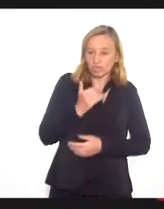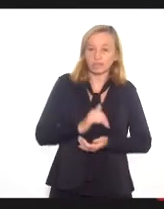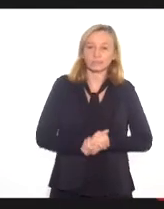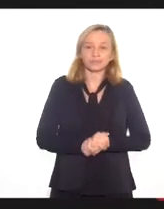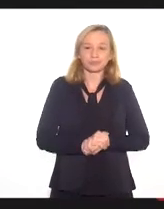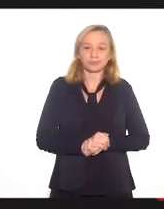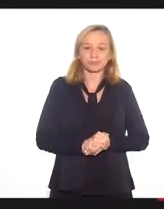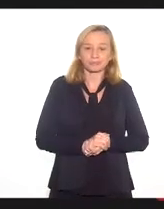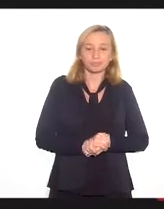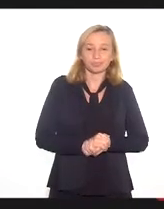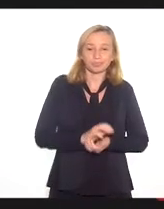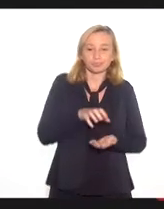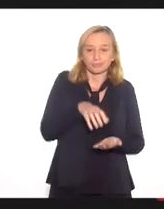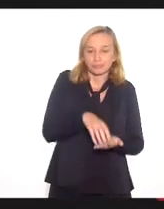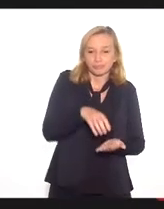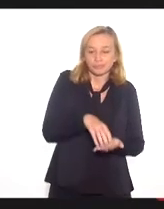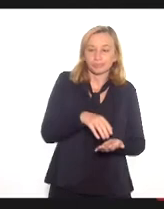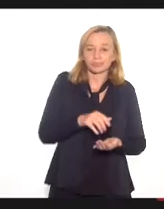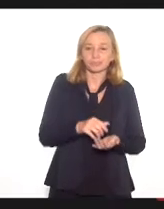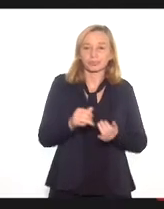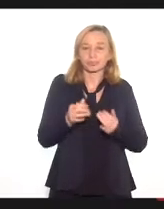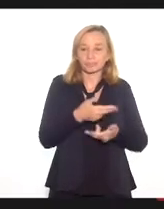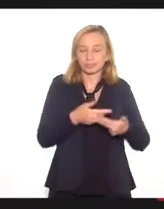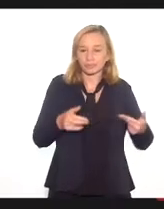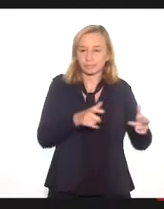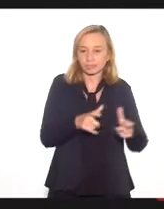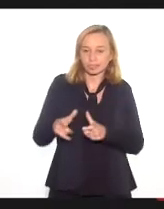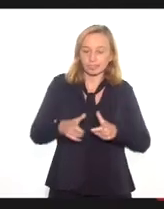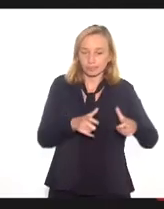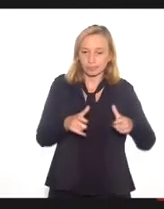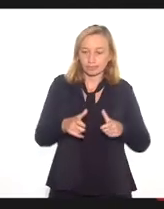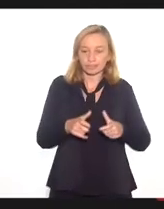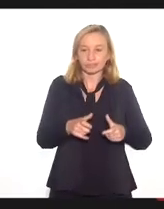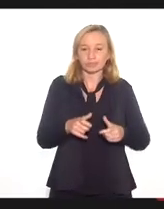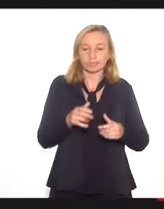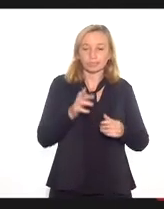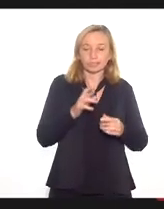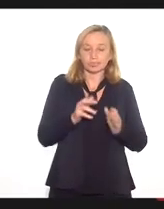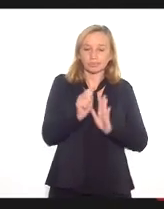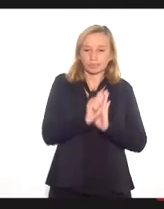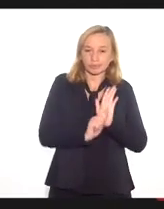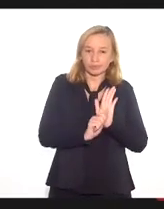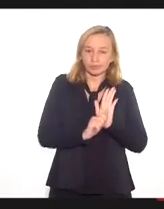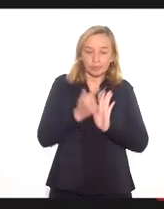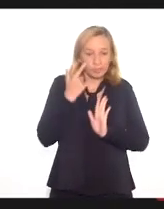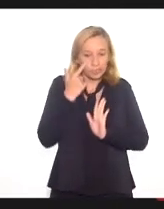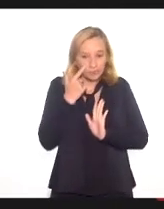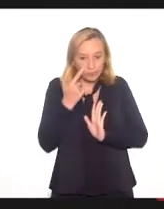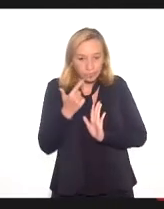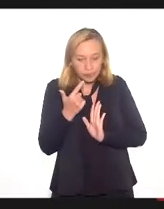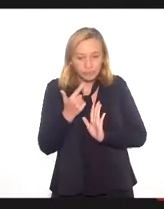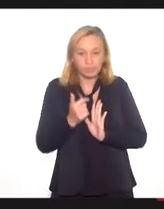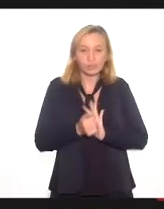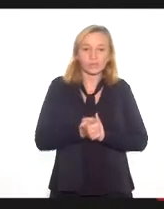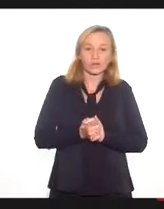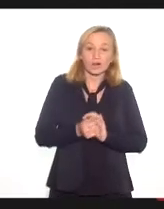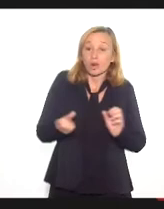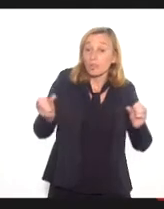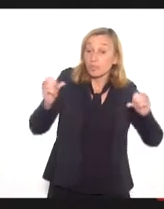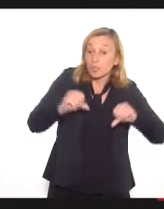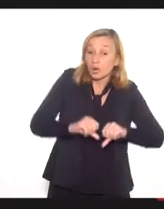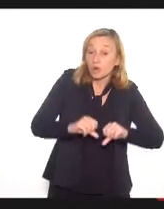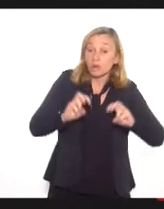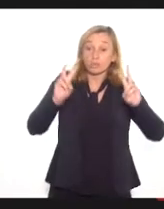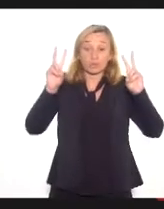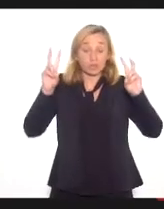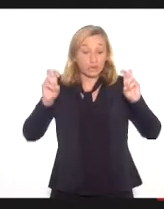da rede, que possibilitou com várias entidades esse relatório, onde a gente vê que nós voltamos e pioramos a situação